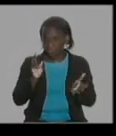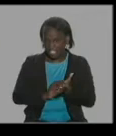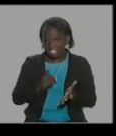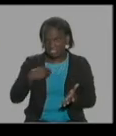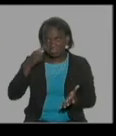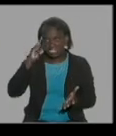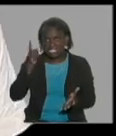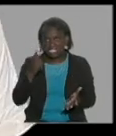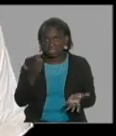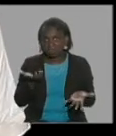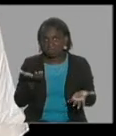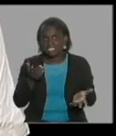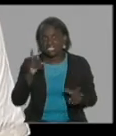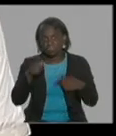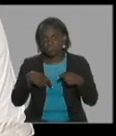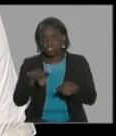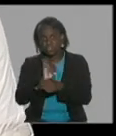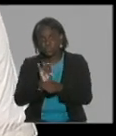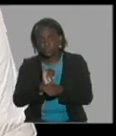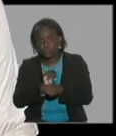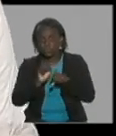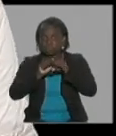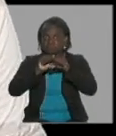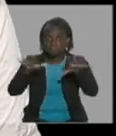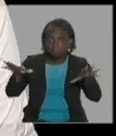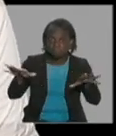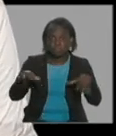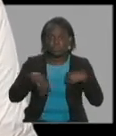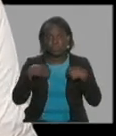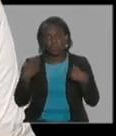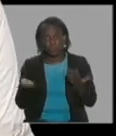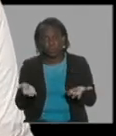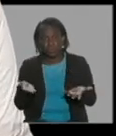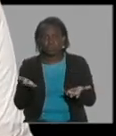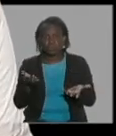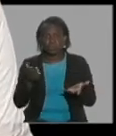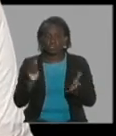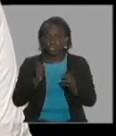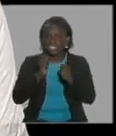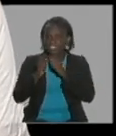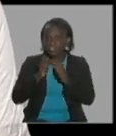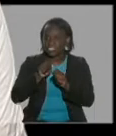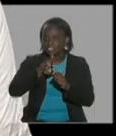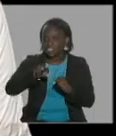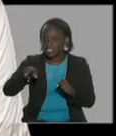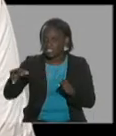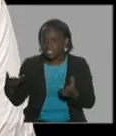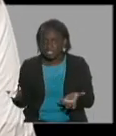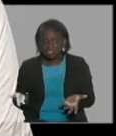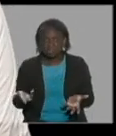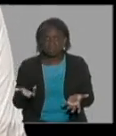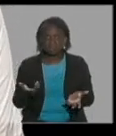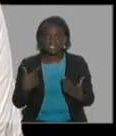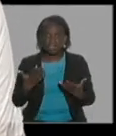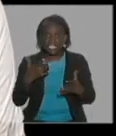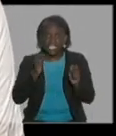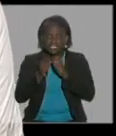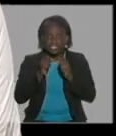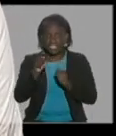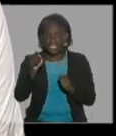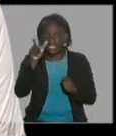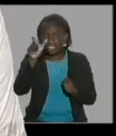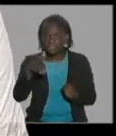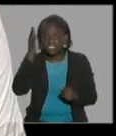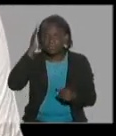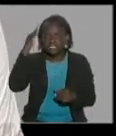bem, para ser sincero, assim. Não sabia se eu ia depois jogar no YouTube e divulgar, se eu ia fazer uma série de entrevistas.